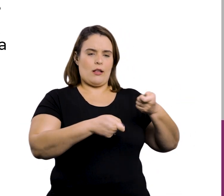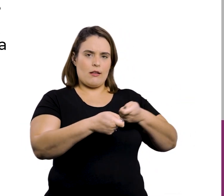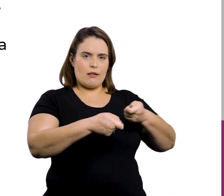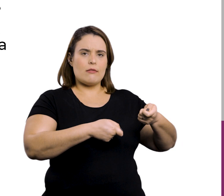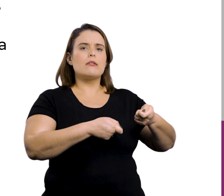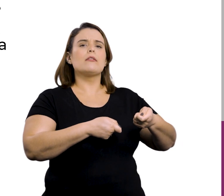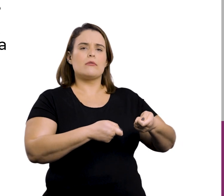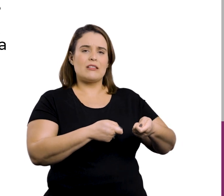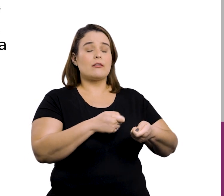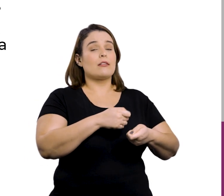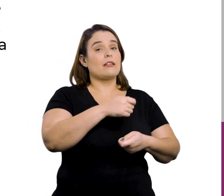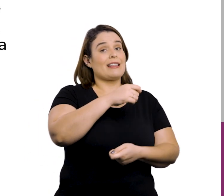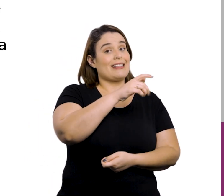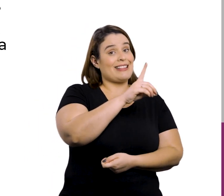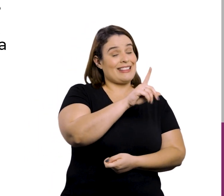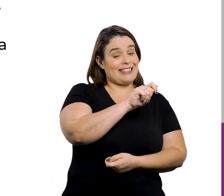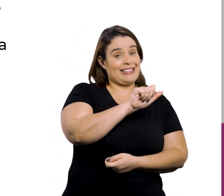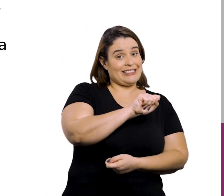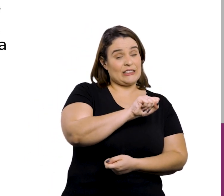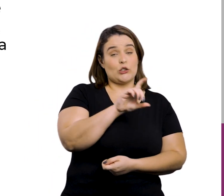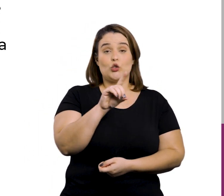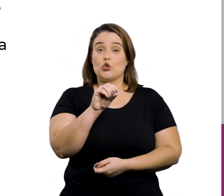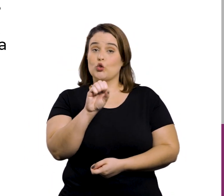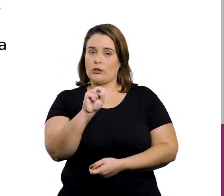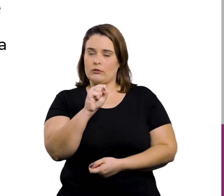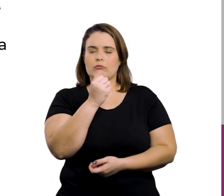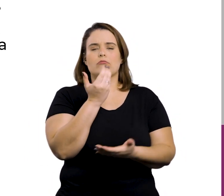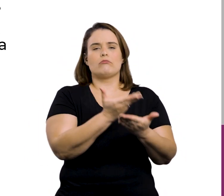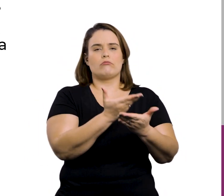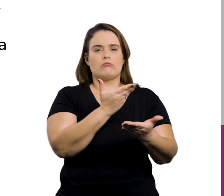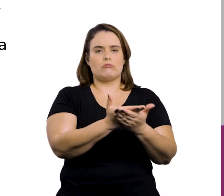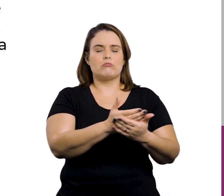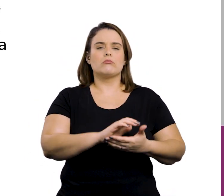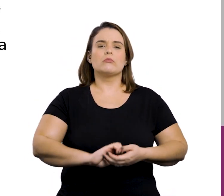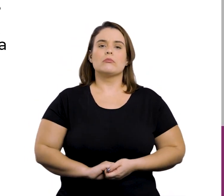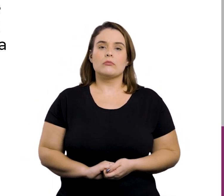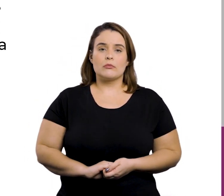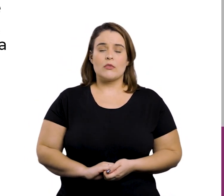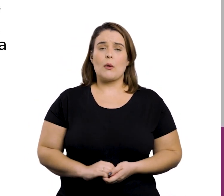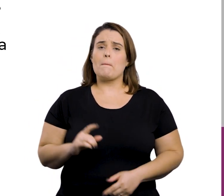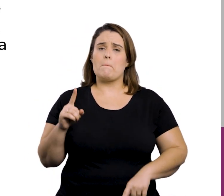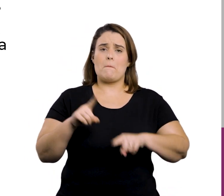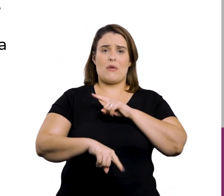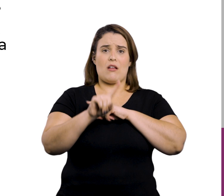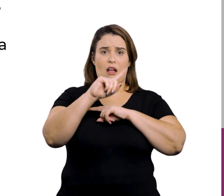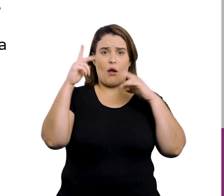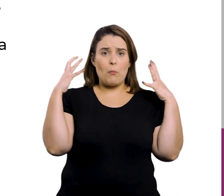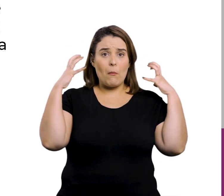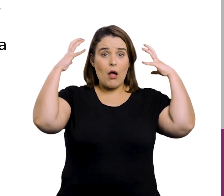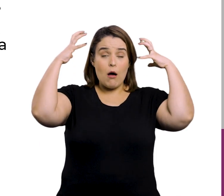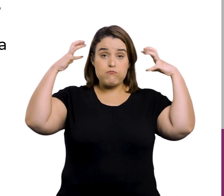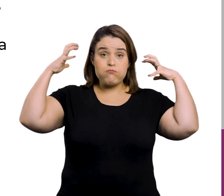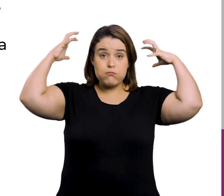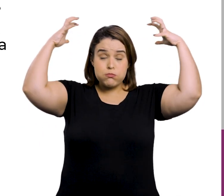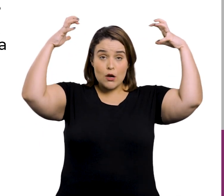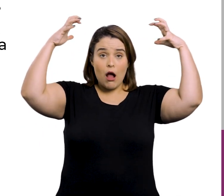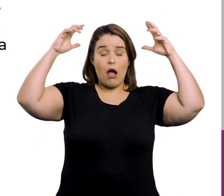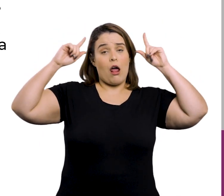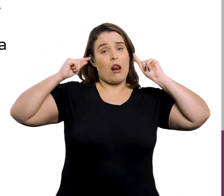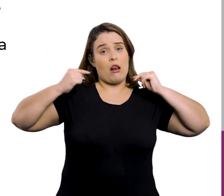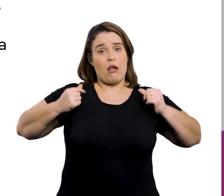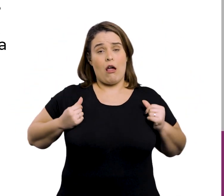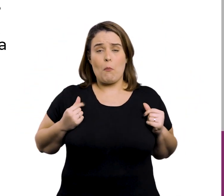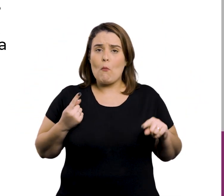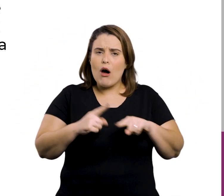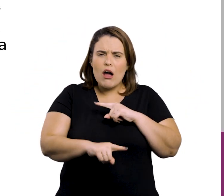dos corpos e da sexualidade das e dos estudantes, proibição de vestimentas e de uso de cabelos